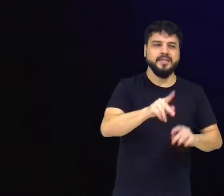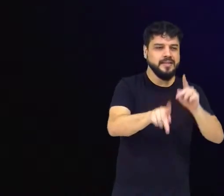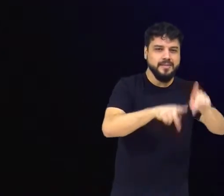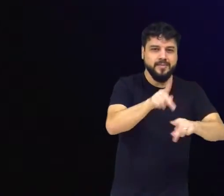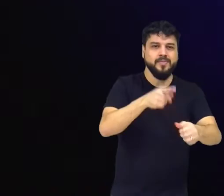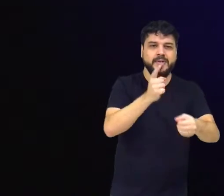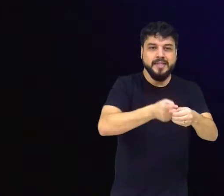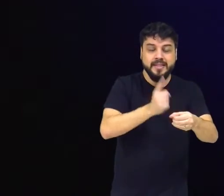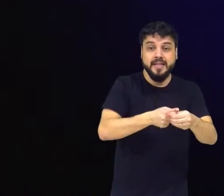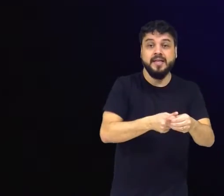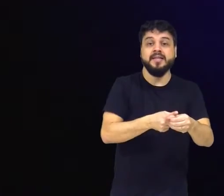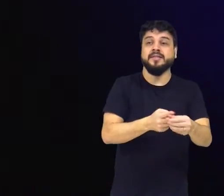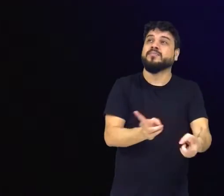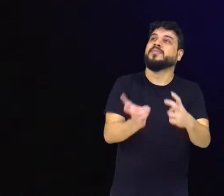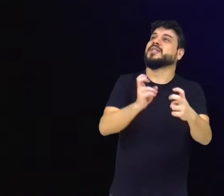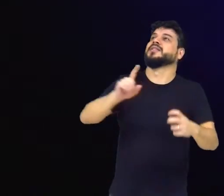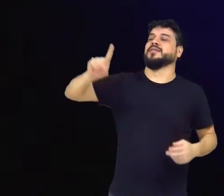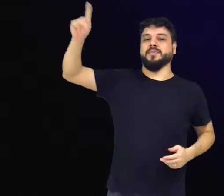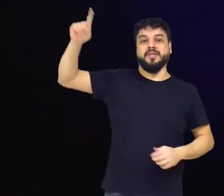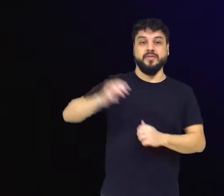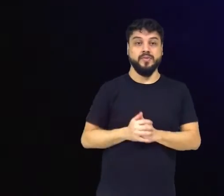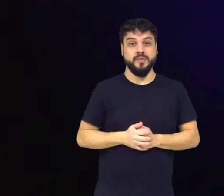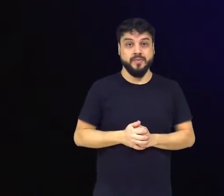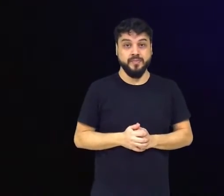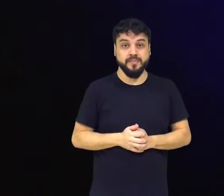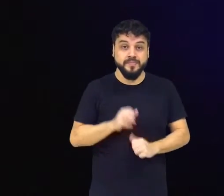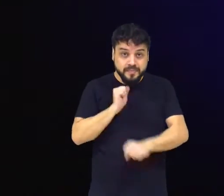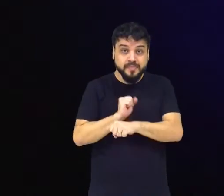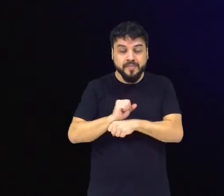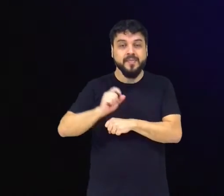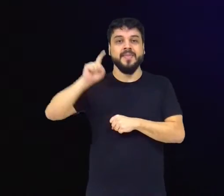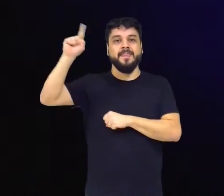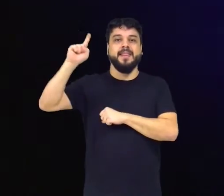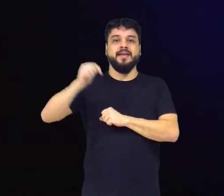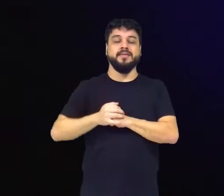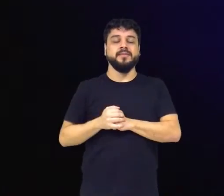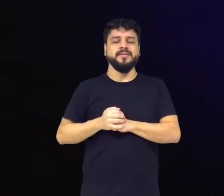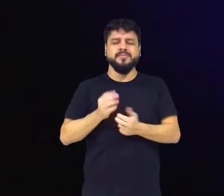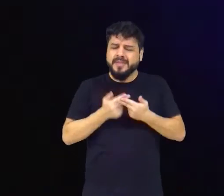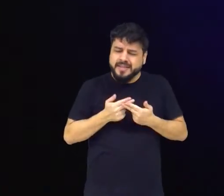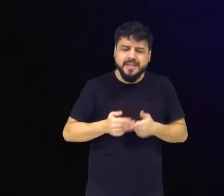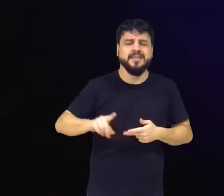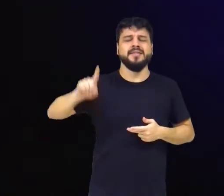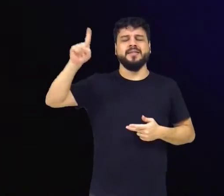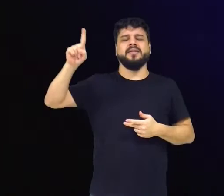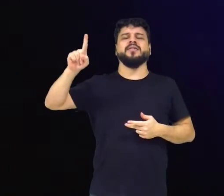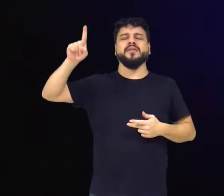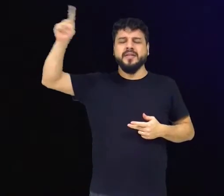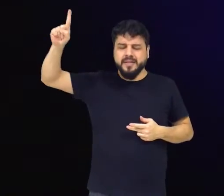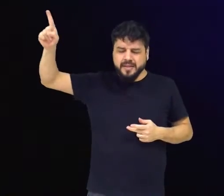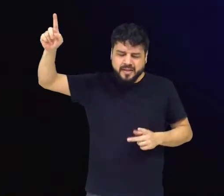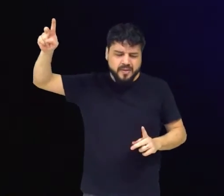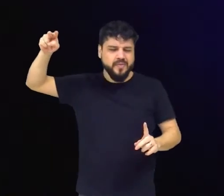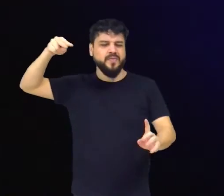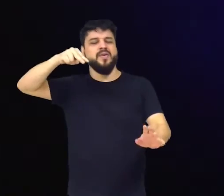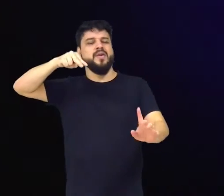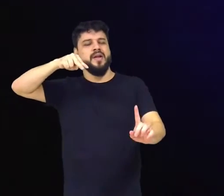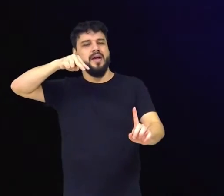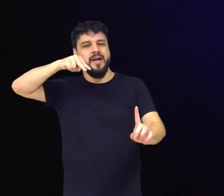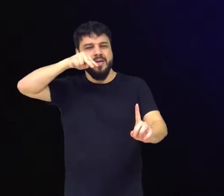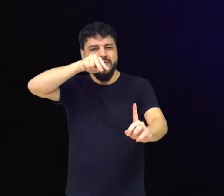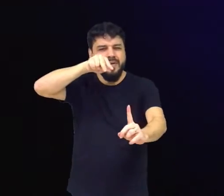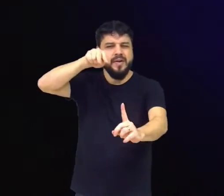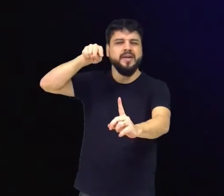está o vosso Deus. Espere em Deus, tenha paciência, e Ele se inclinará na tua direção e virá ao